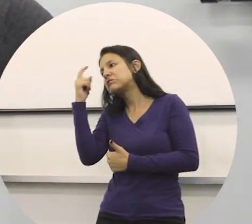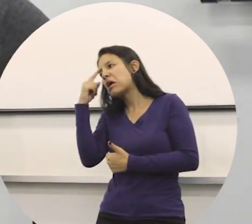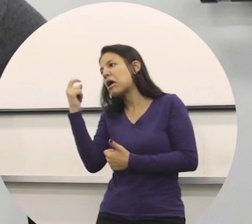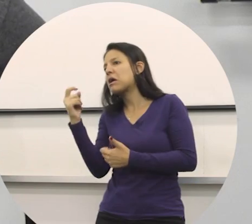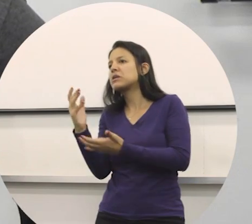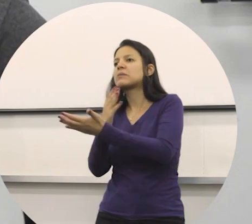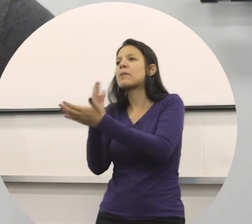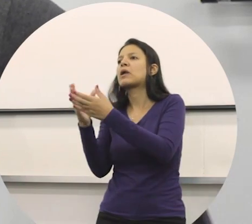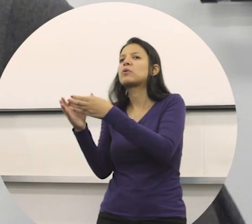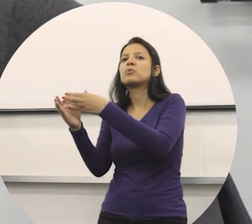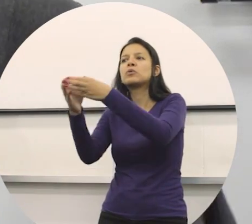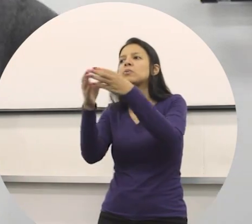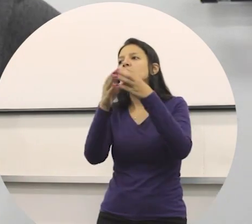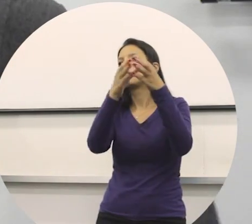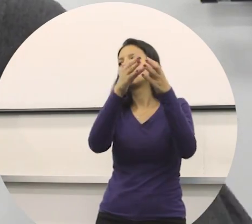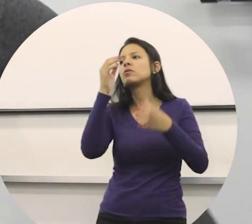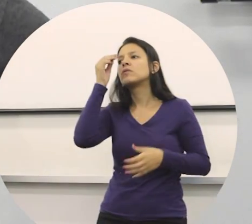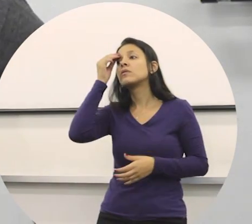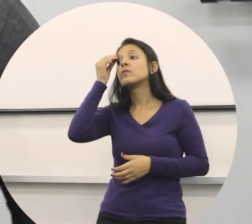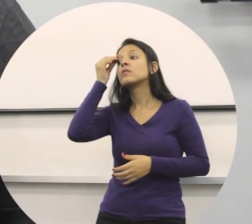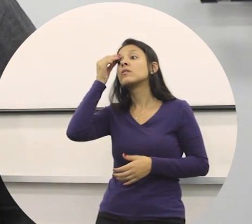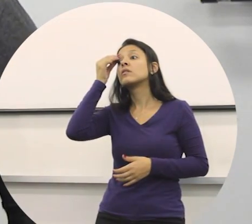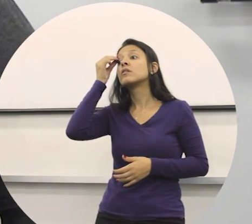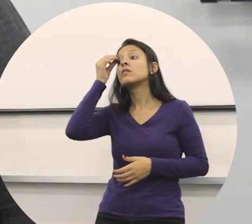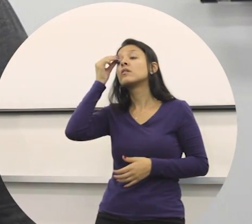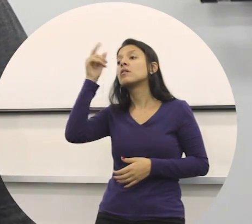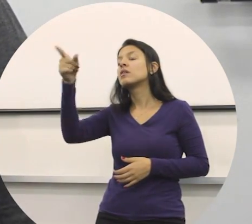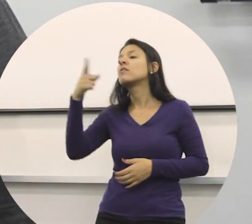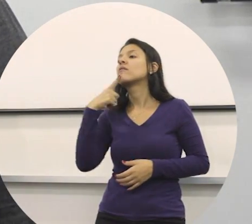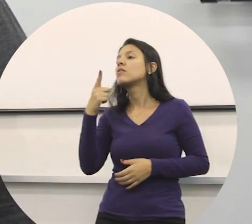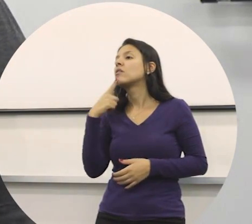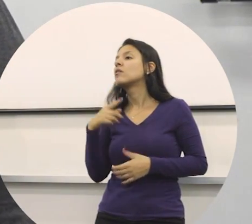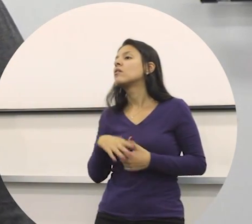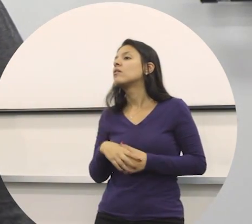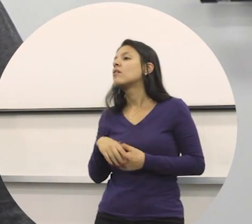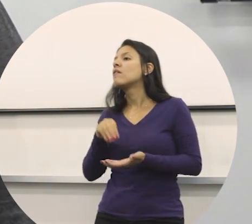em grupos, não sei. Por exemplo, a gente não deu sugestão de